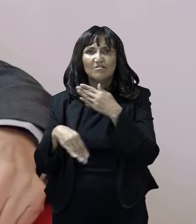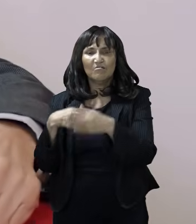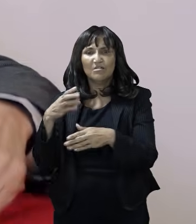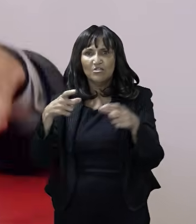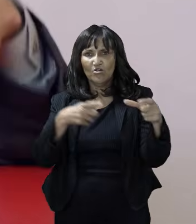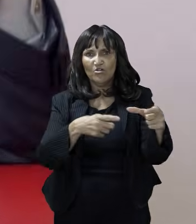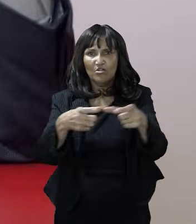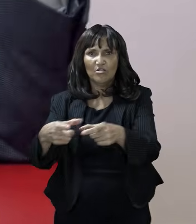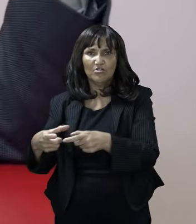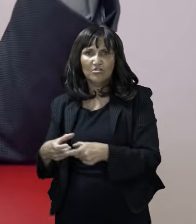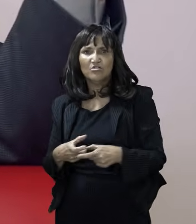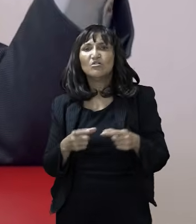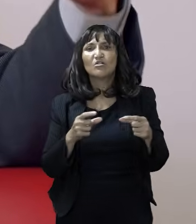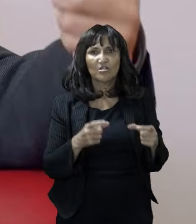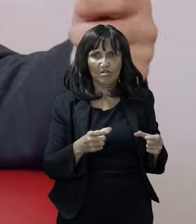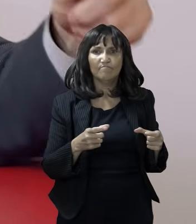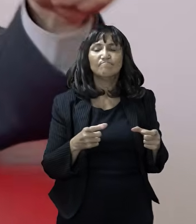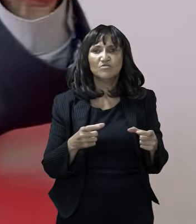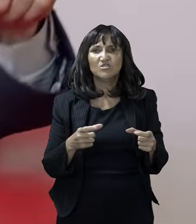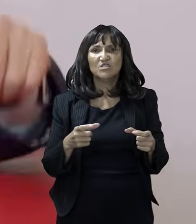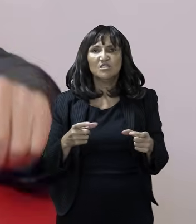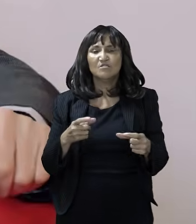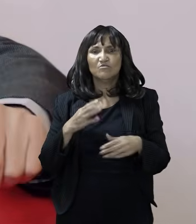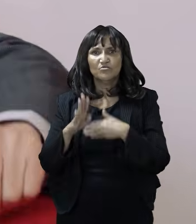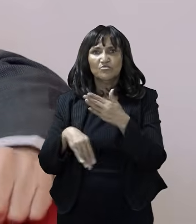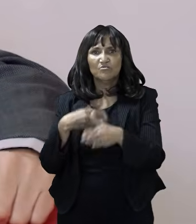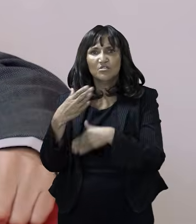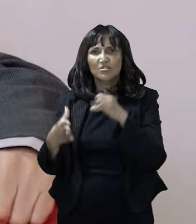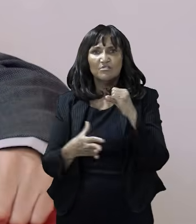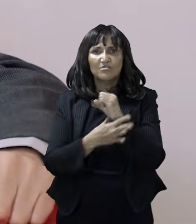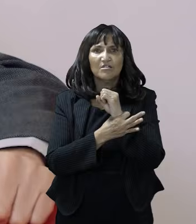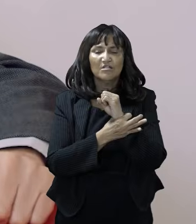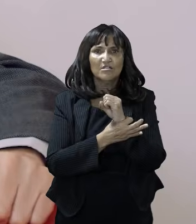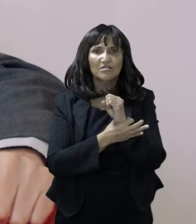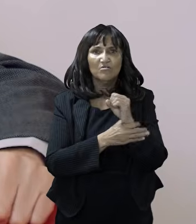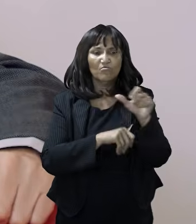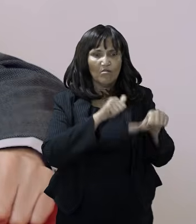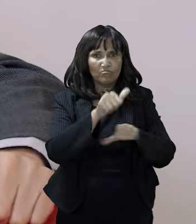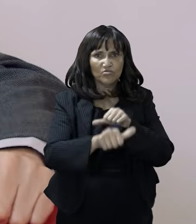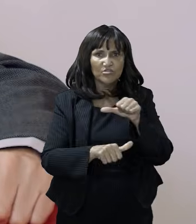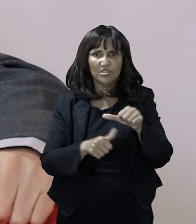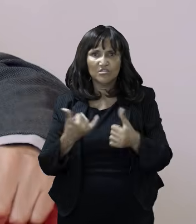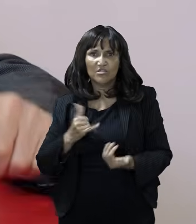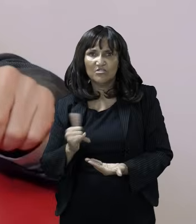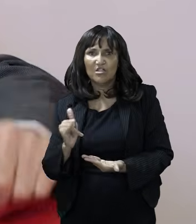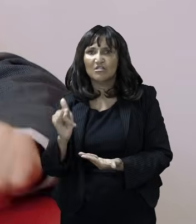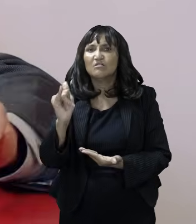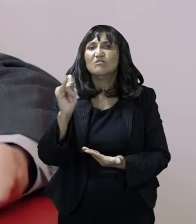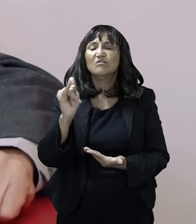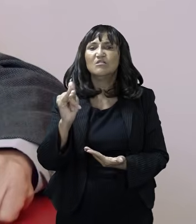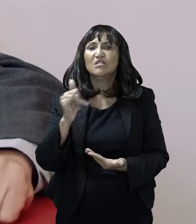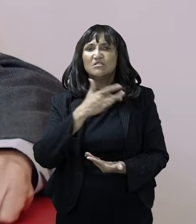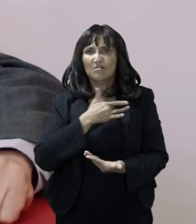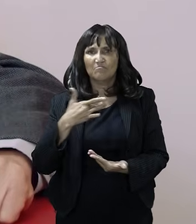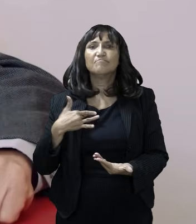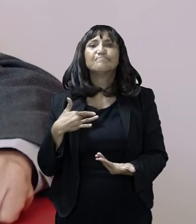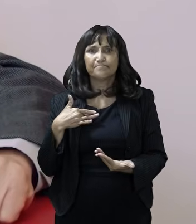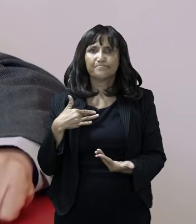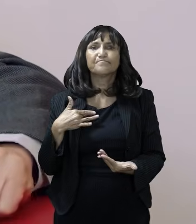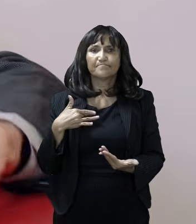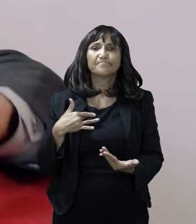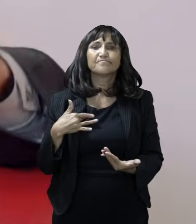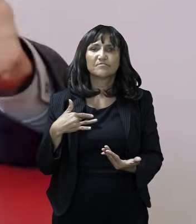regional, que seja um desenvolvimento que garanta uma transição energética, está tão saudável,